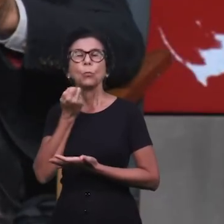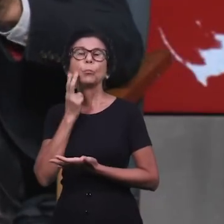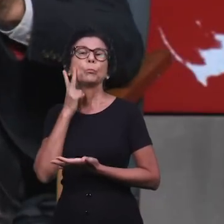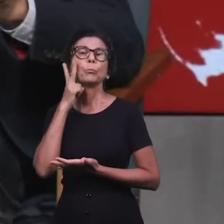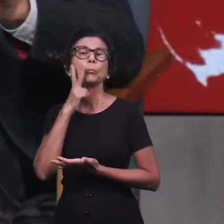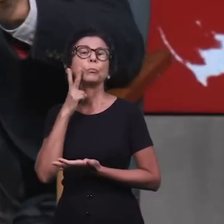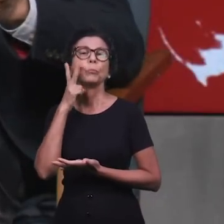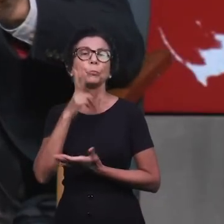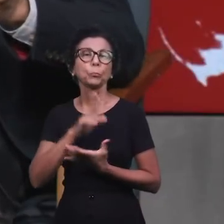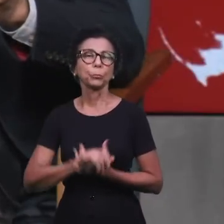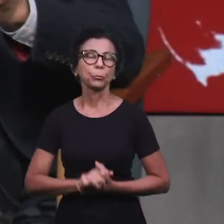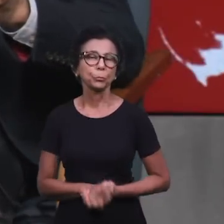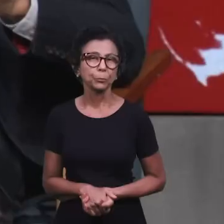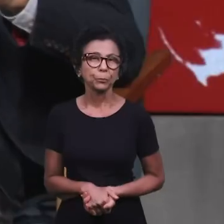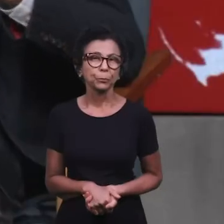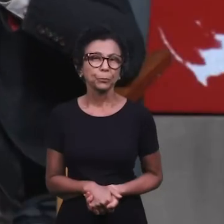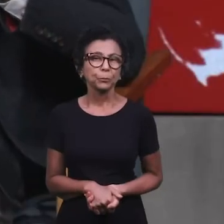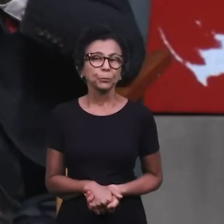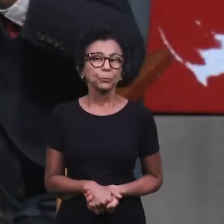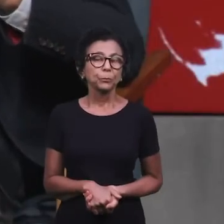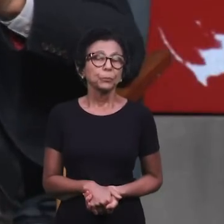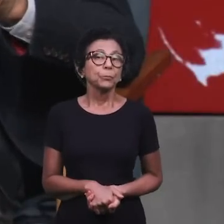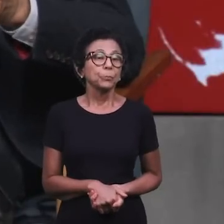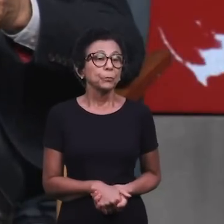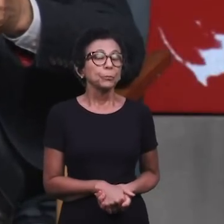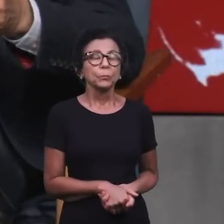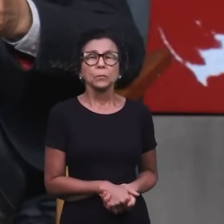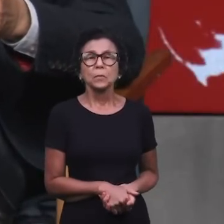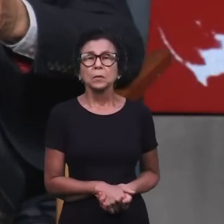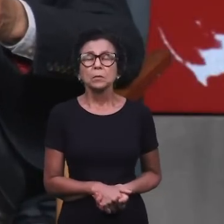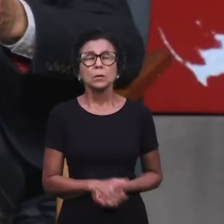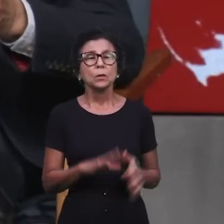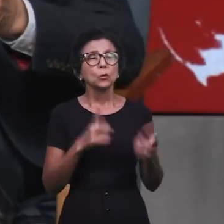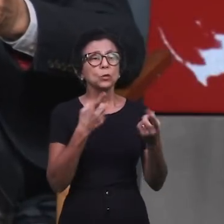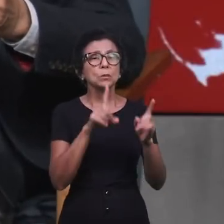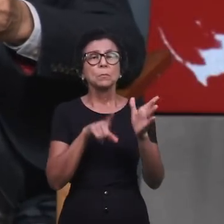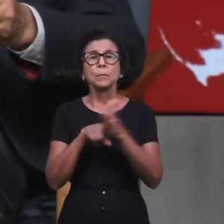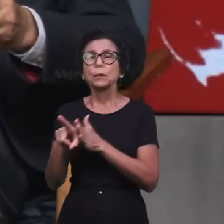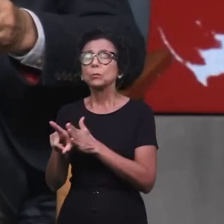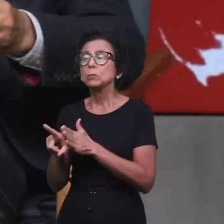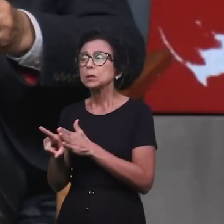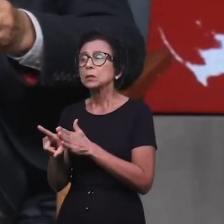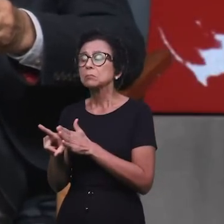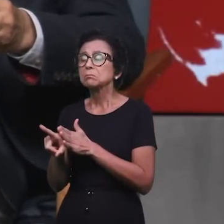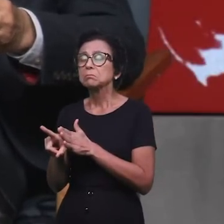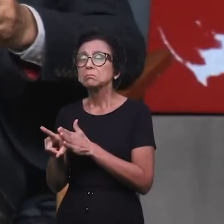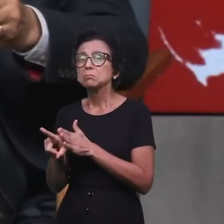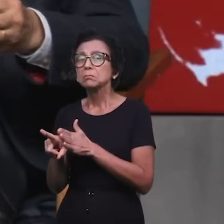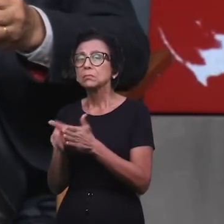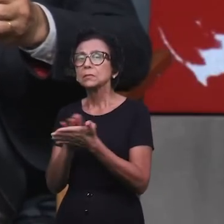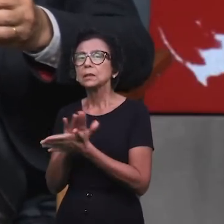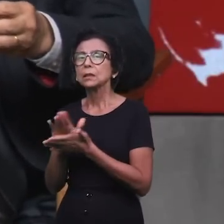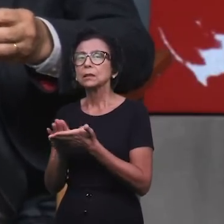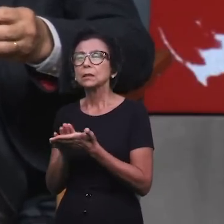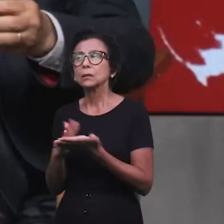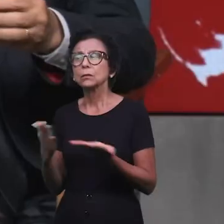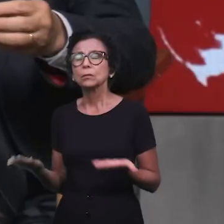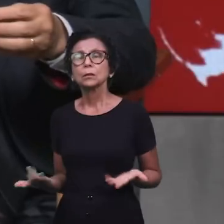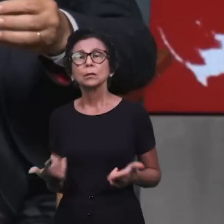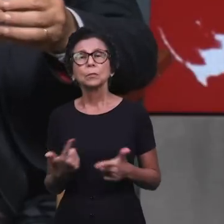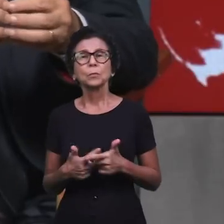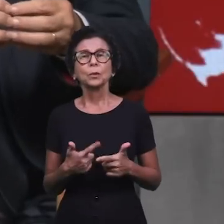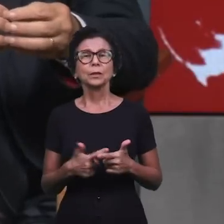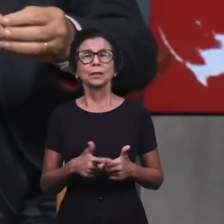O que acontece ali? Por que eles não questionam? Porque ali está estabelecido